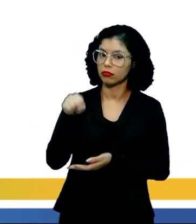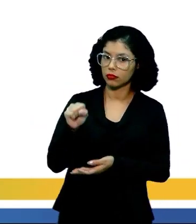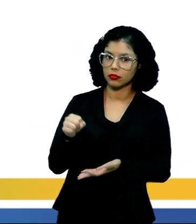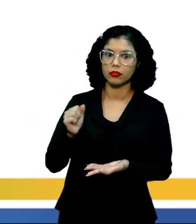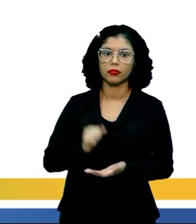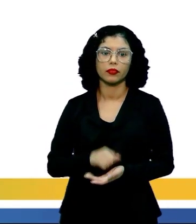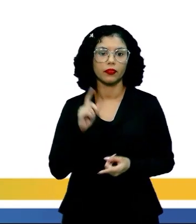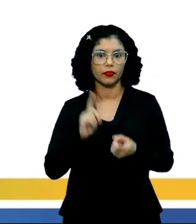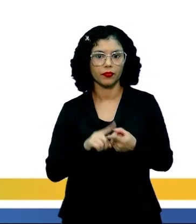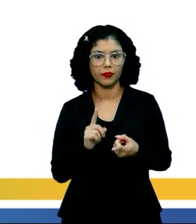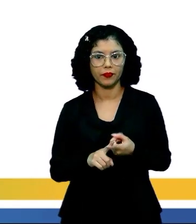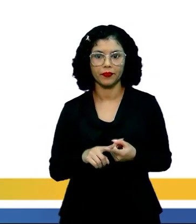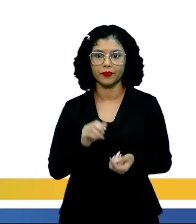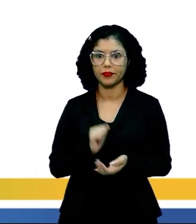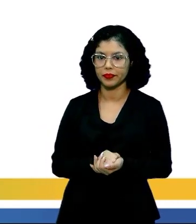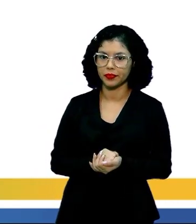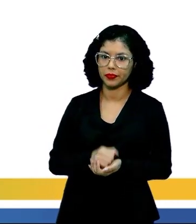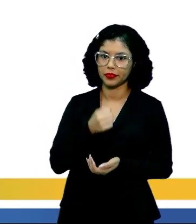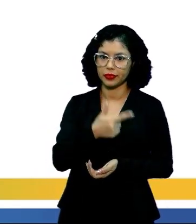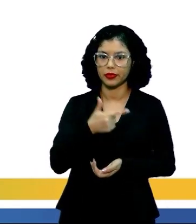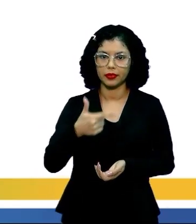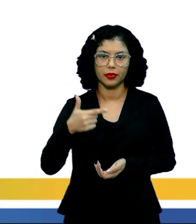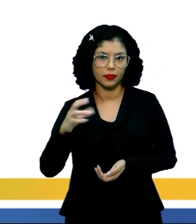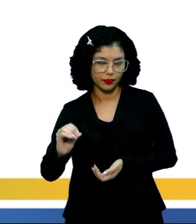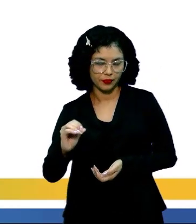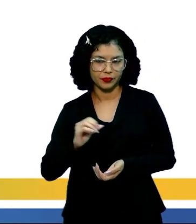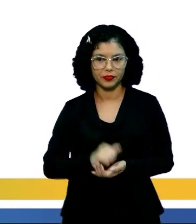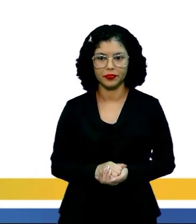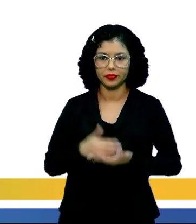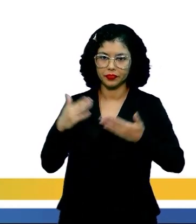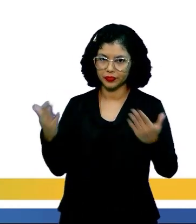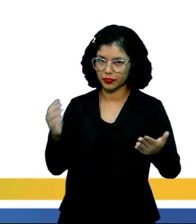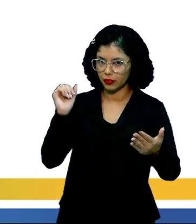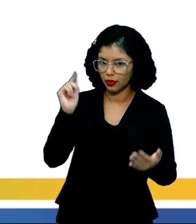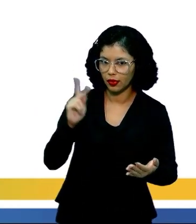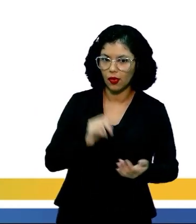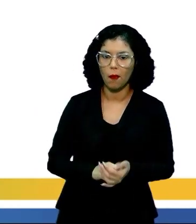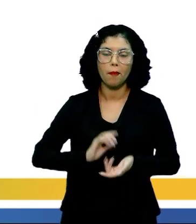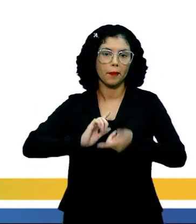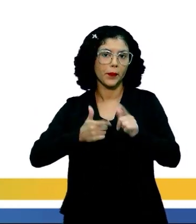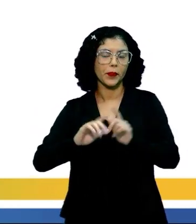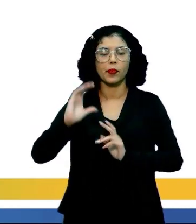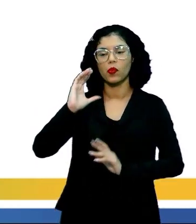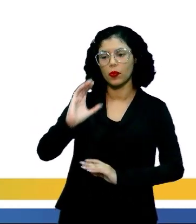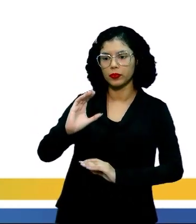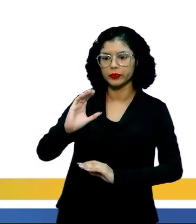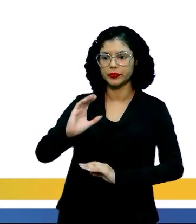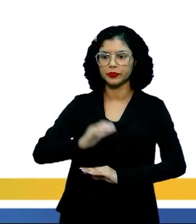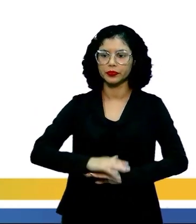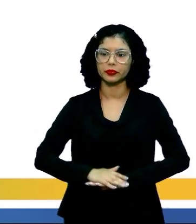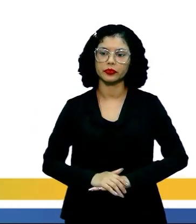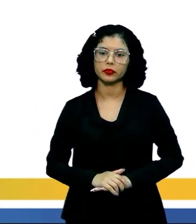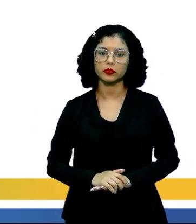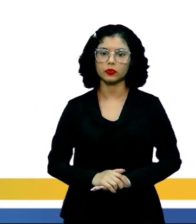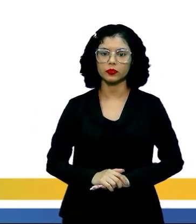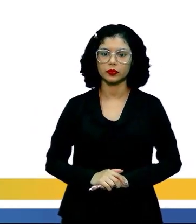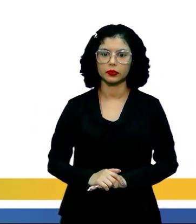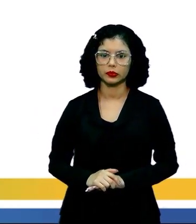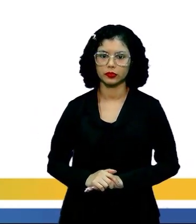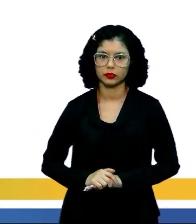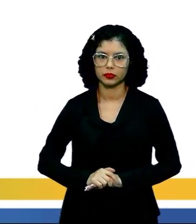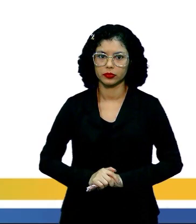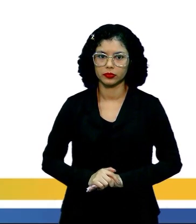Sim. Por quê, professor? Porque deu 220. Ok? Gabarito aqui é a letra